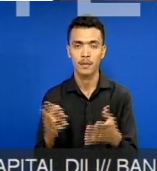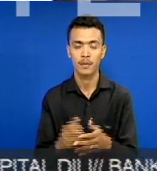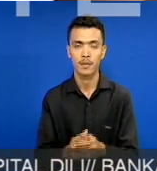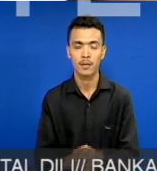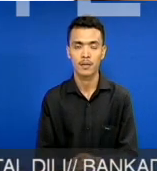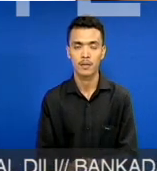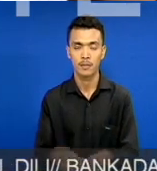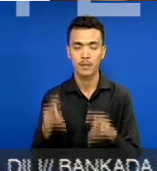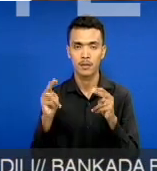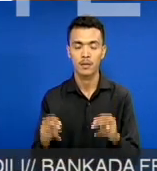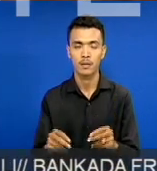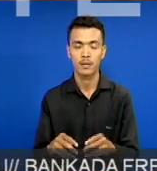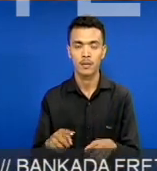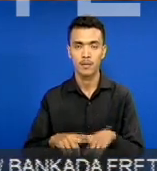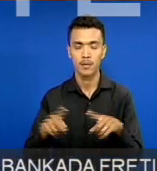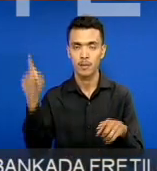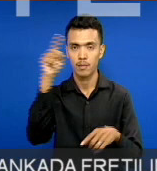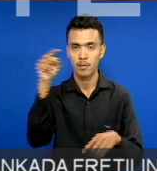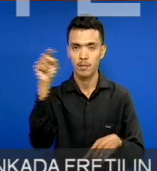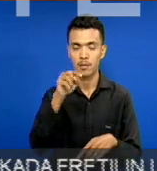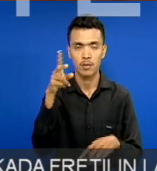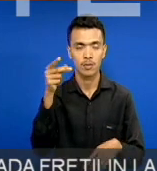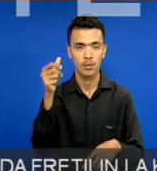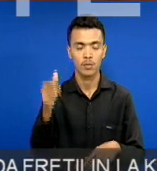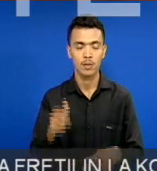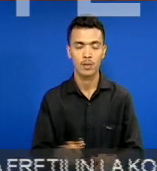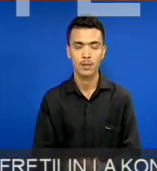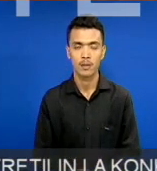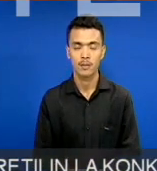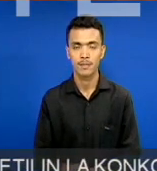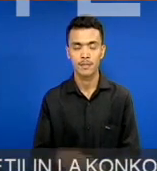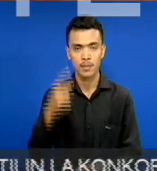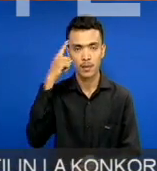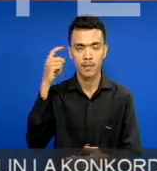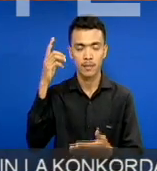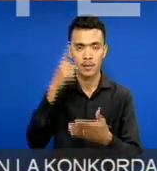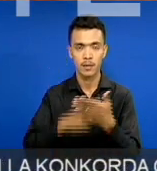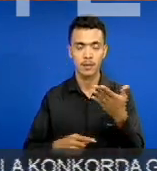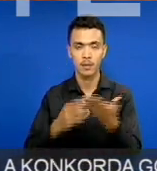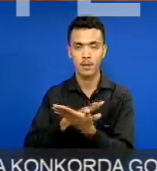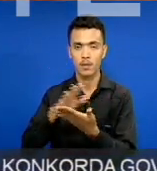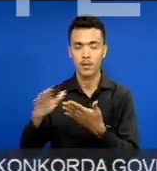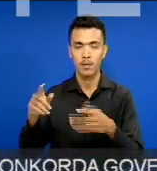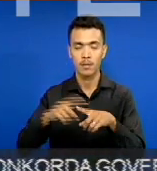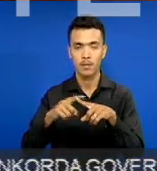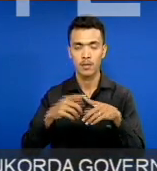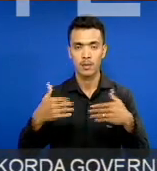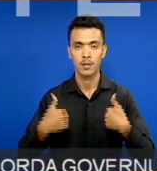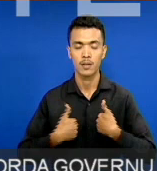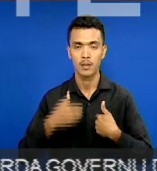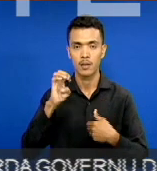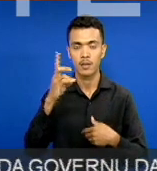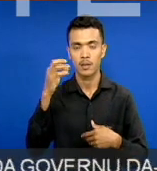mosula barak, ia presentasi ki, ne be ita, awara tene dia. Tama sai dama ita hola pulsa ia RTL EP, ia